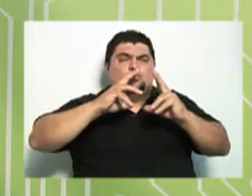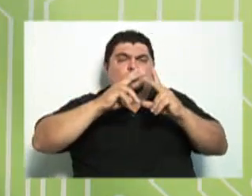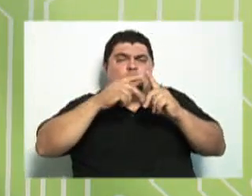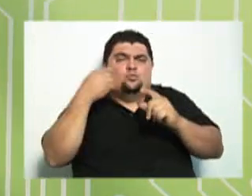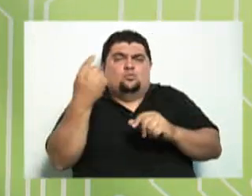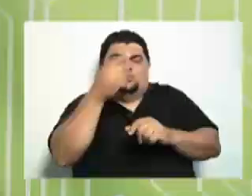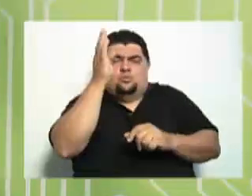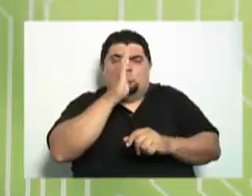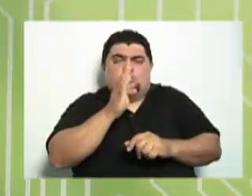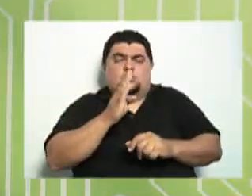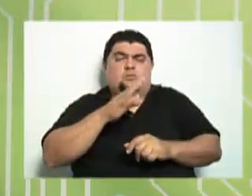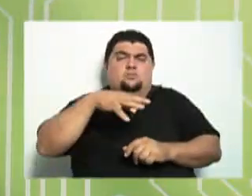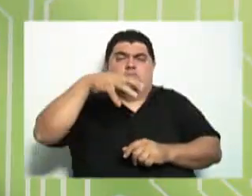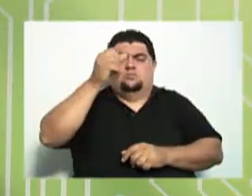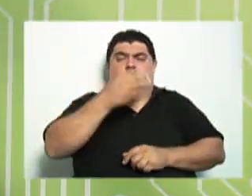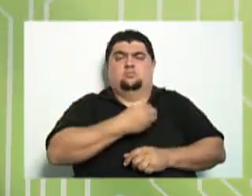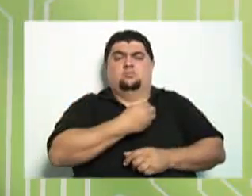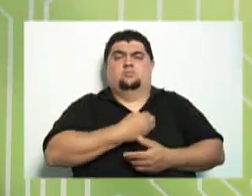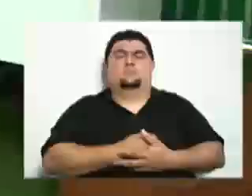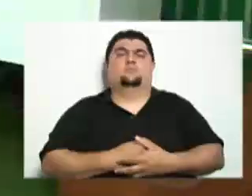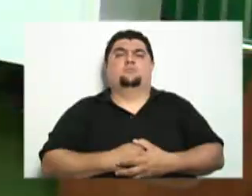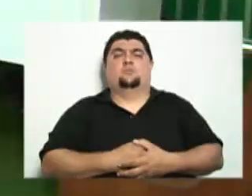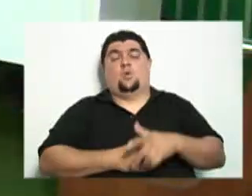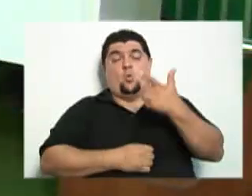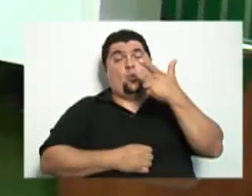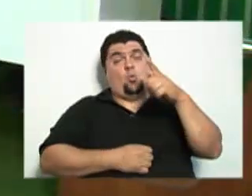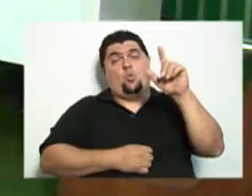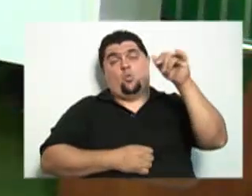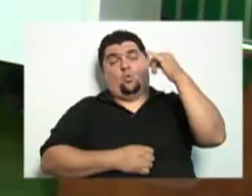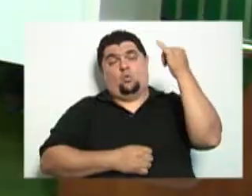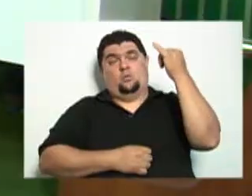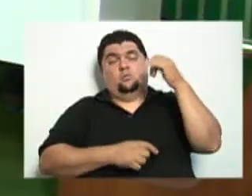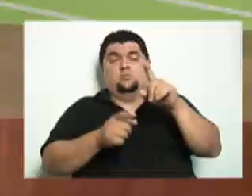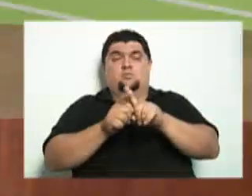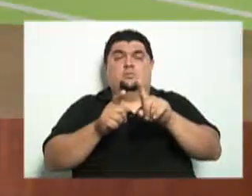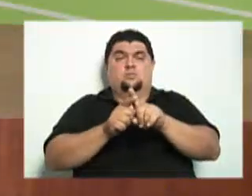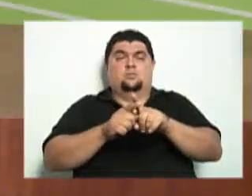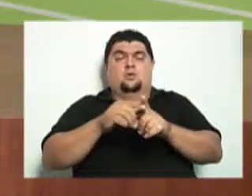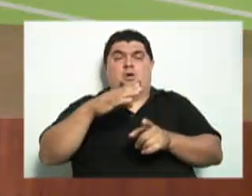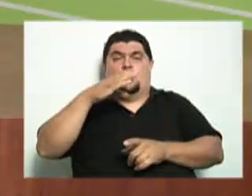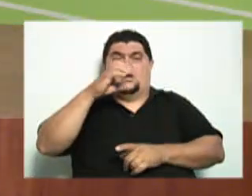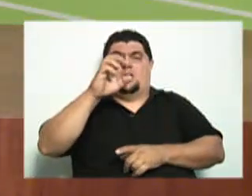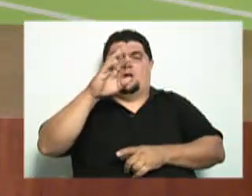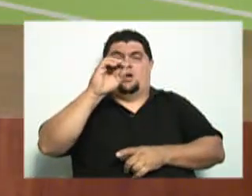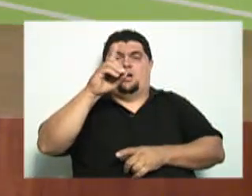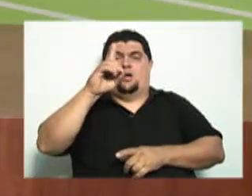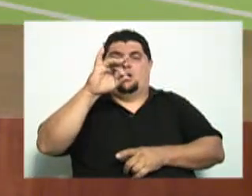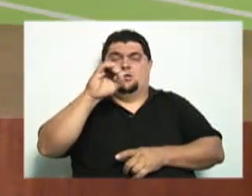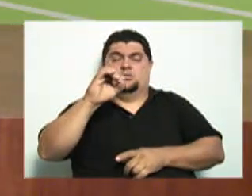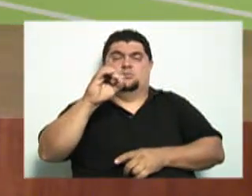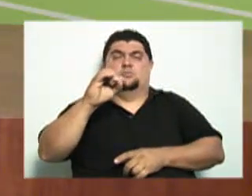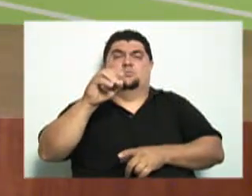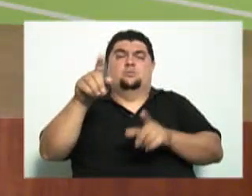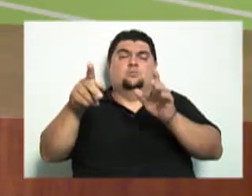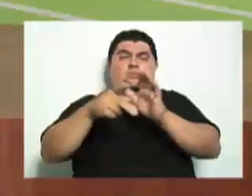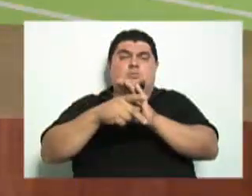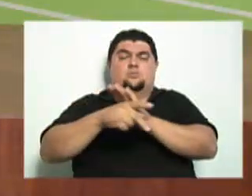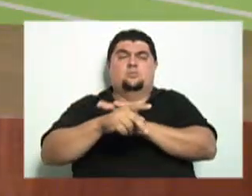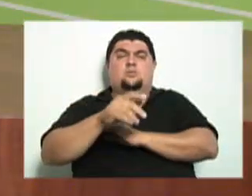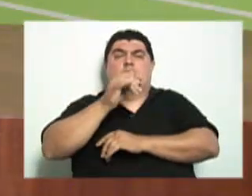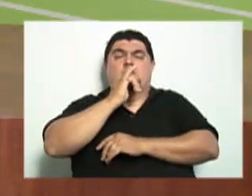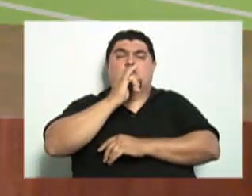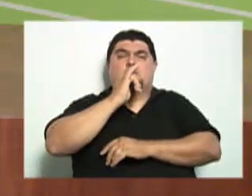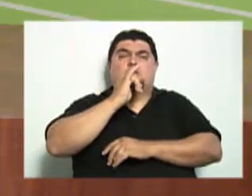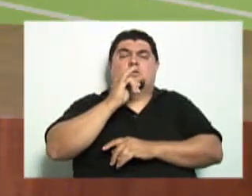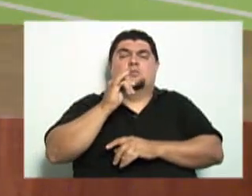mais factível? Outro ponto importante desse ambiente institucional é o crédito. Linhas de crédito voltadas exclusivamente para